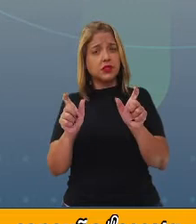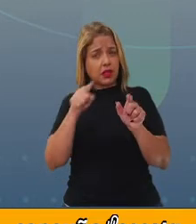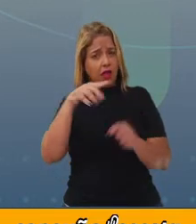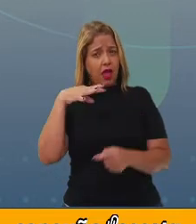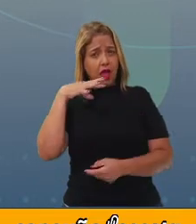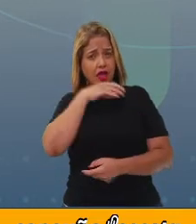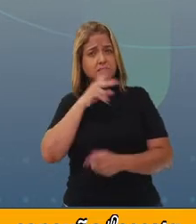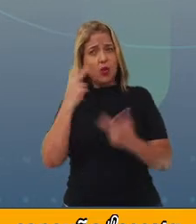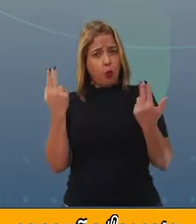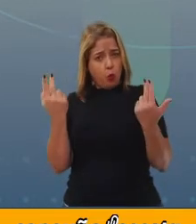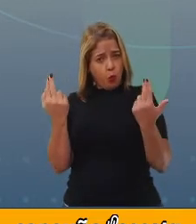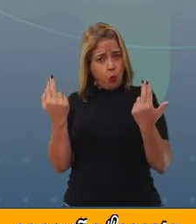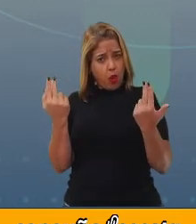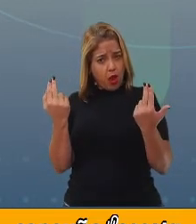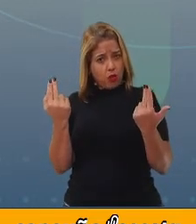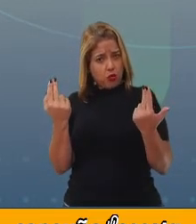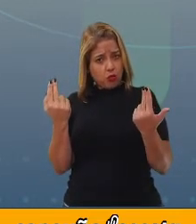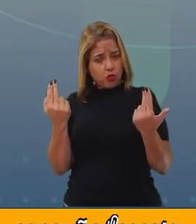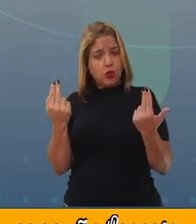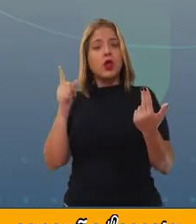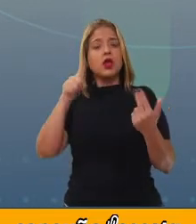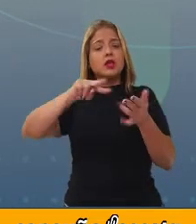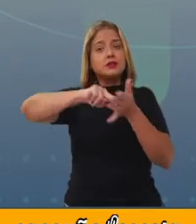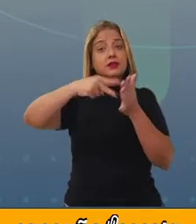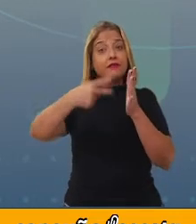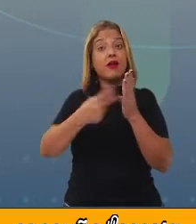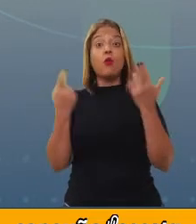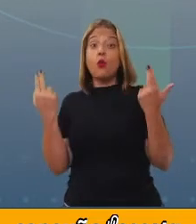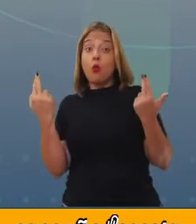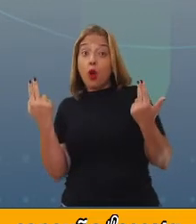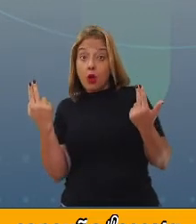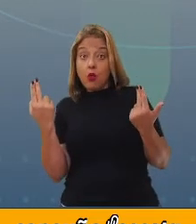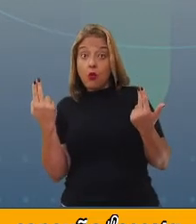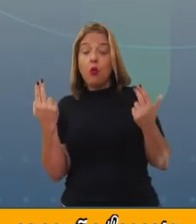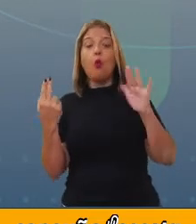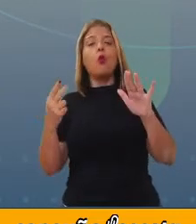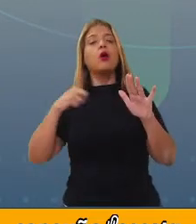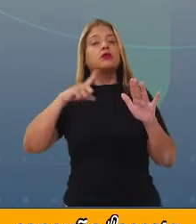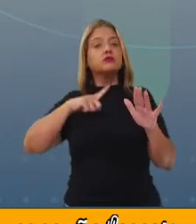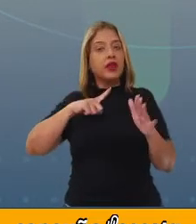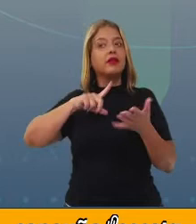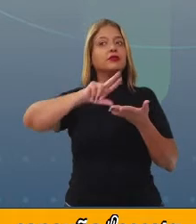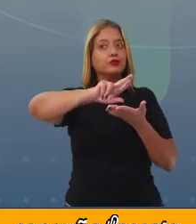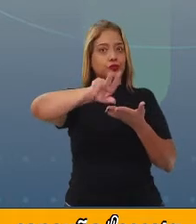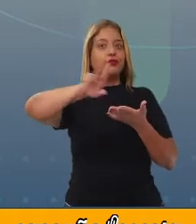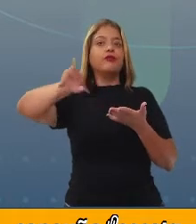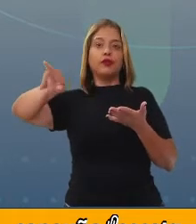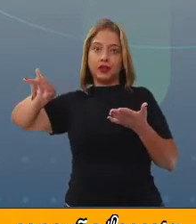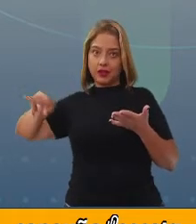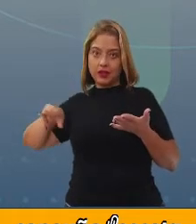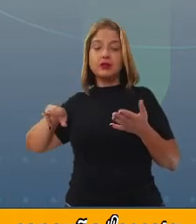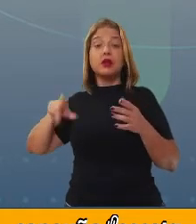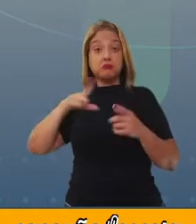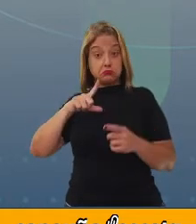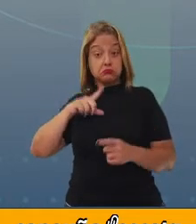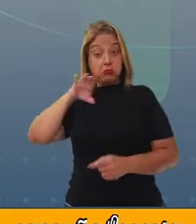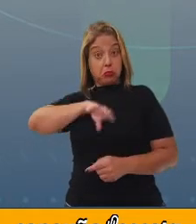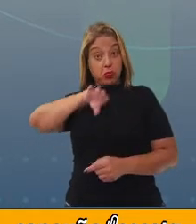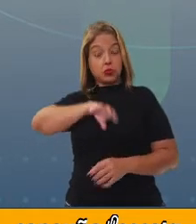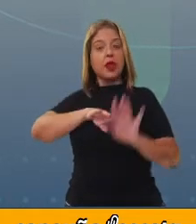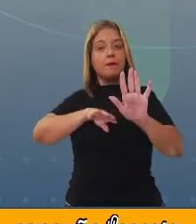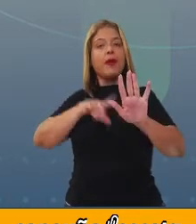são iguais, têm o mesmo significado? Ou existem algumas diferenças mesmo falando a língua